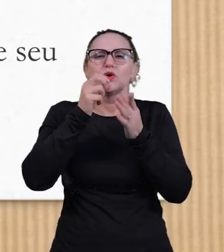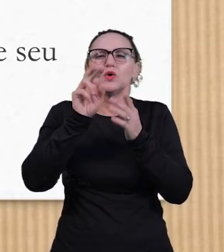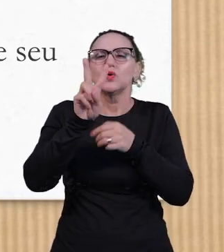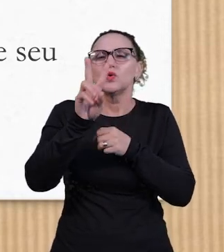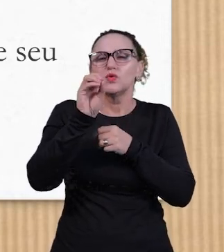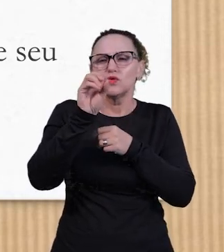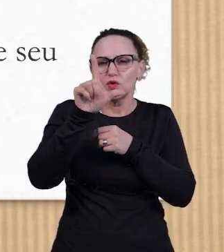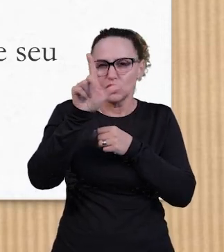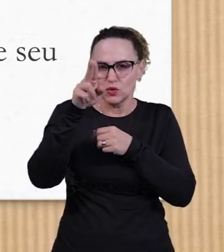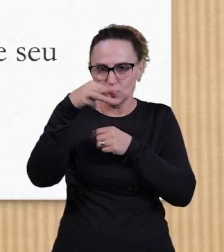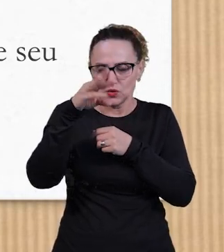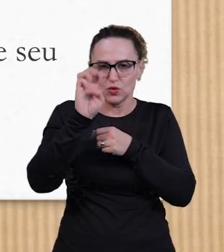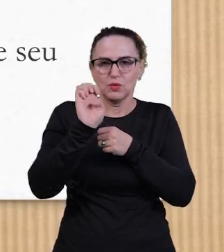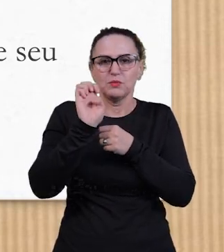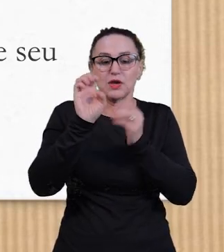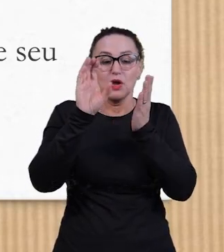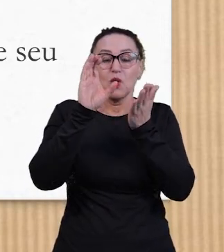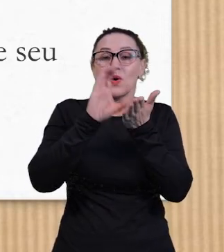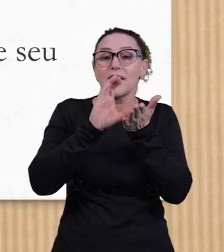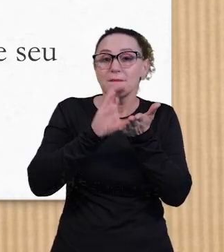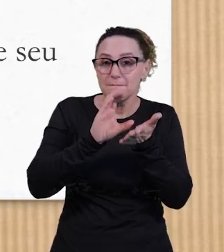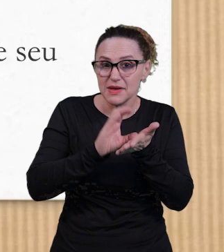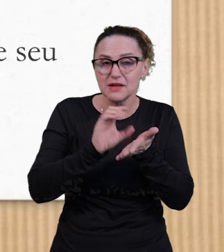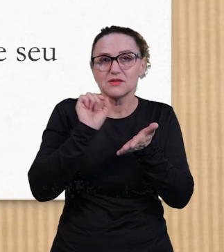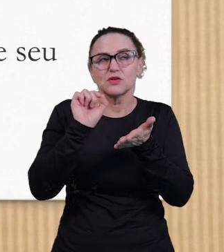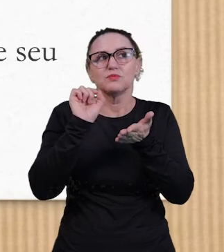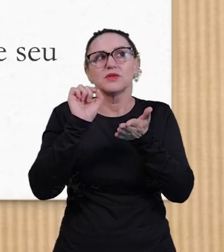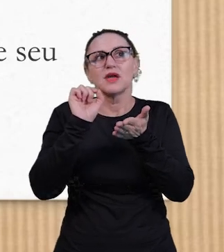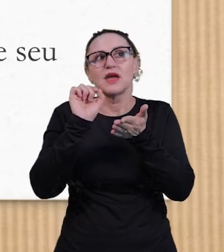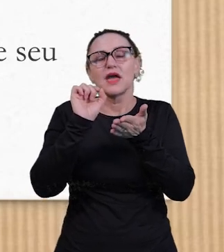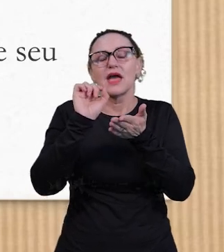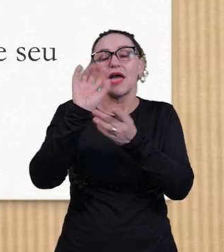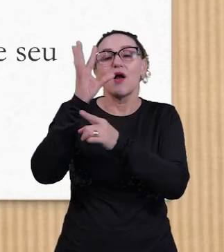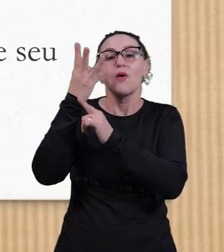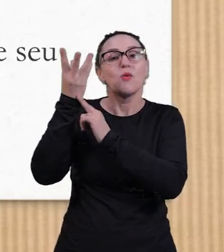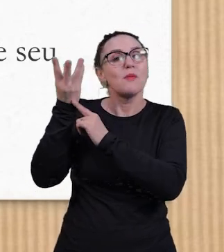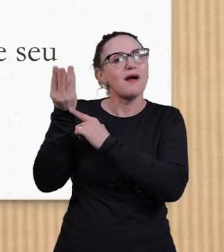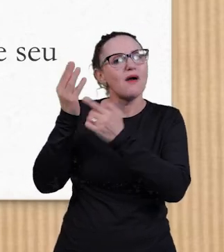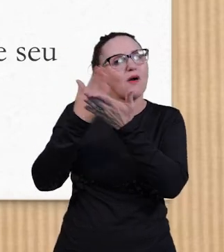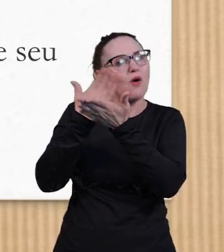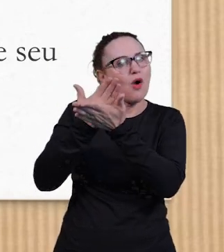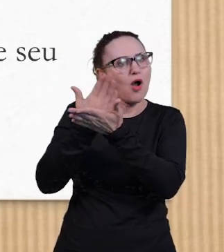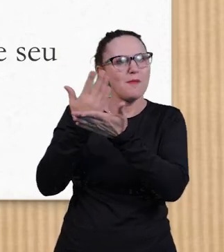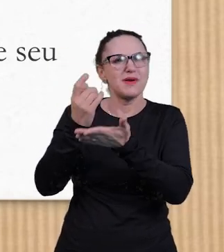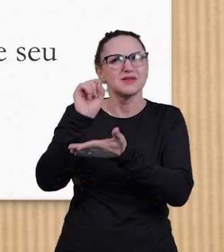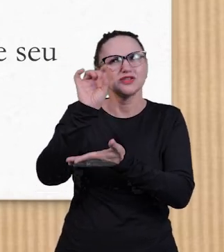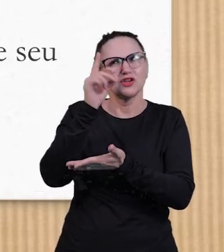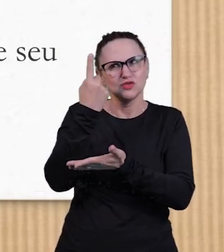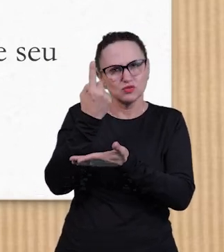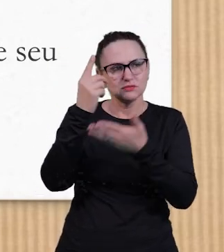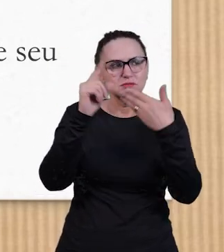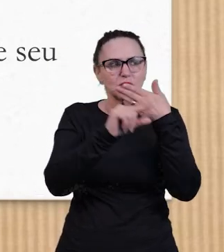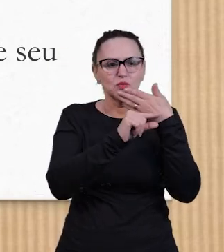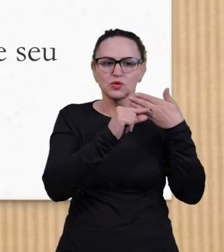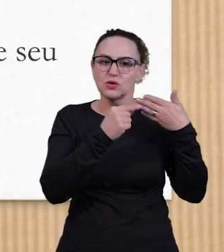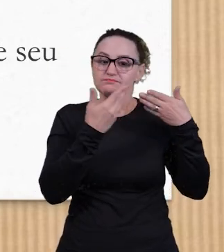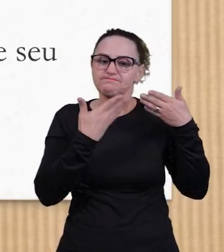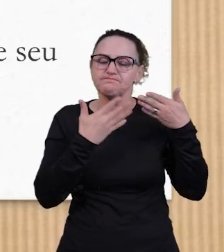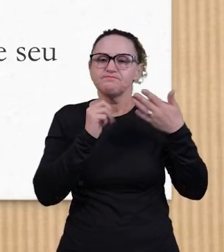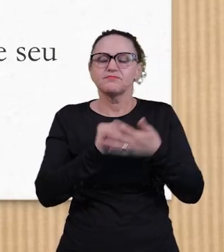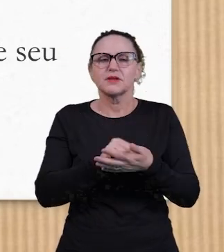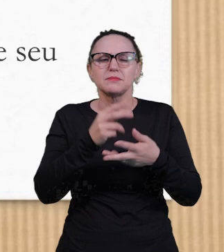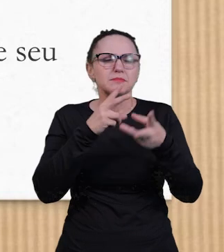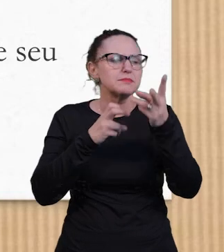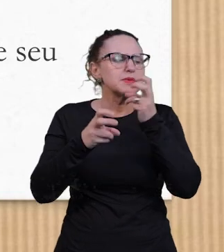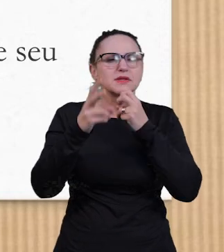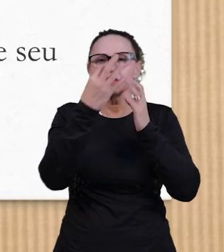for capítulo, pertence a uma coletânea, é uma obra apenas de um autor. A marcação do texto, verifique